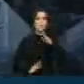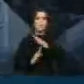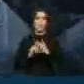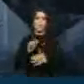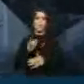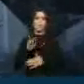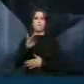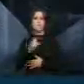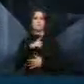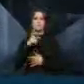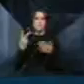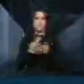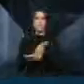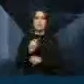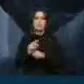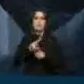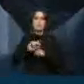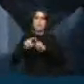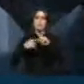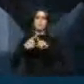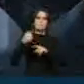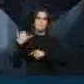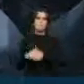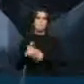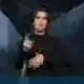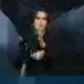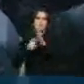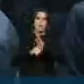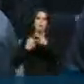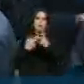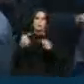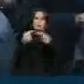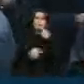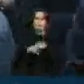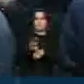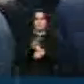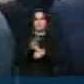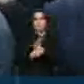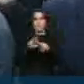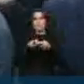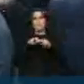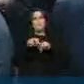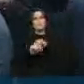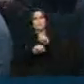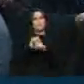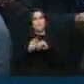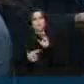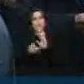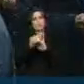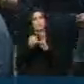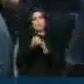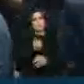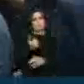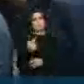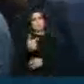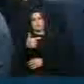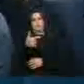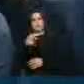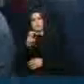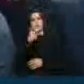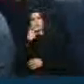levaria à incidência tributária de matéria inconstitucional. Então, o item 17.25 prevê